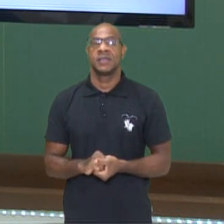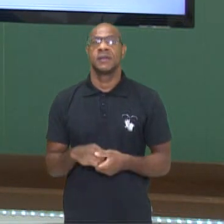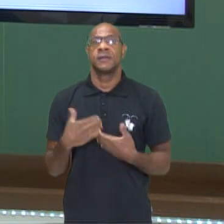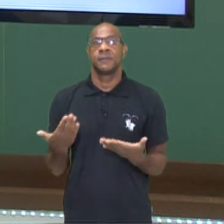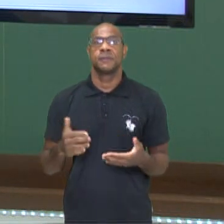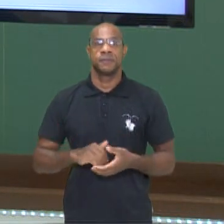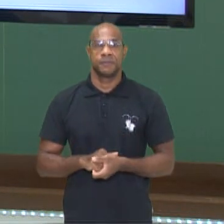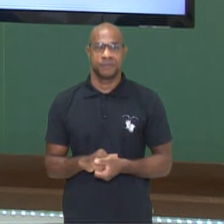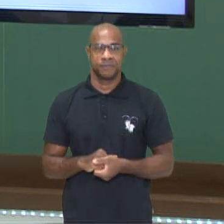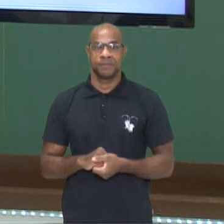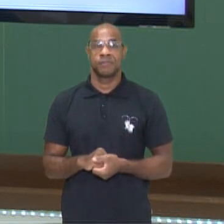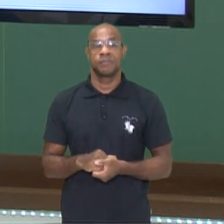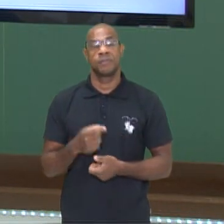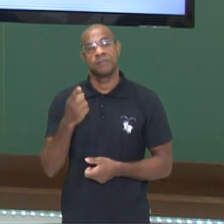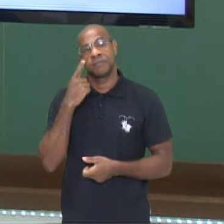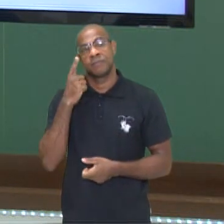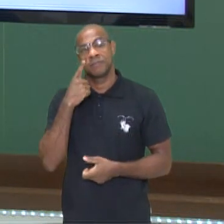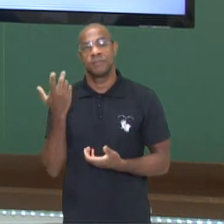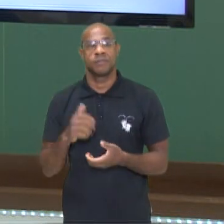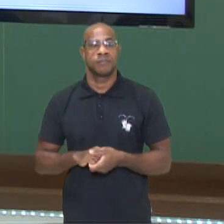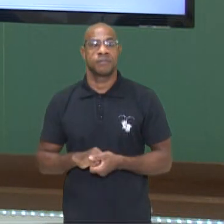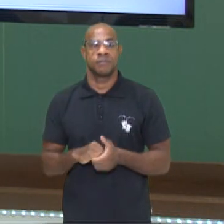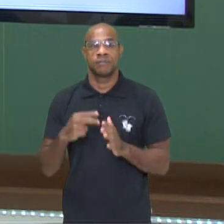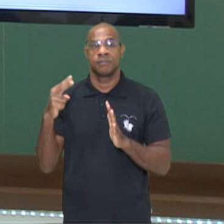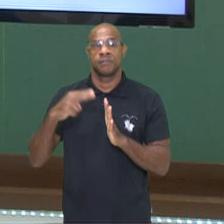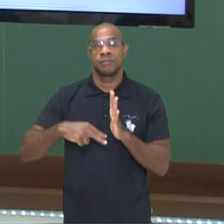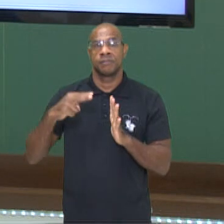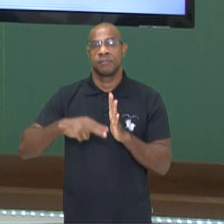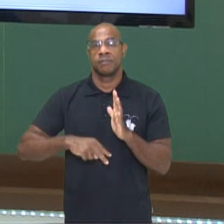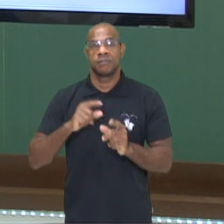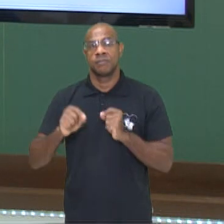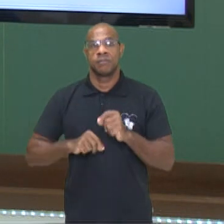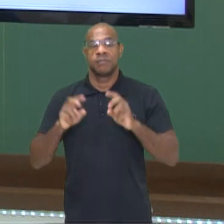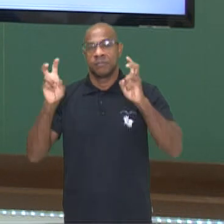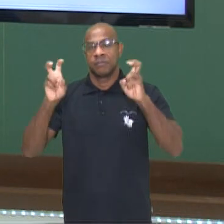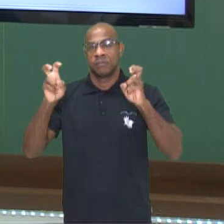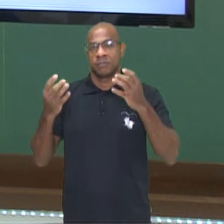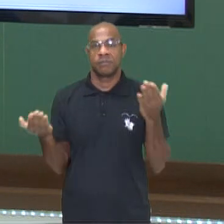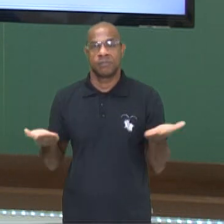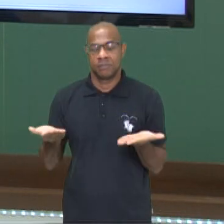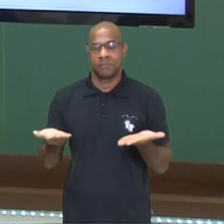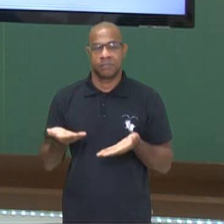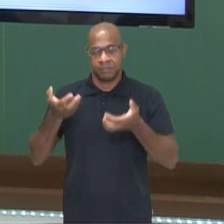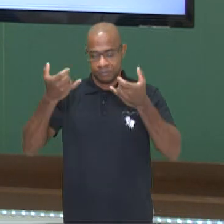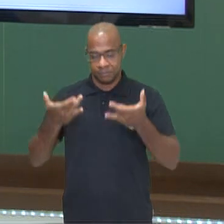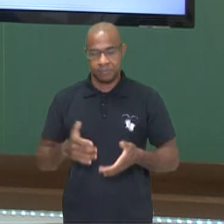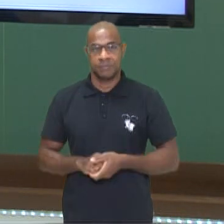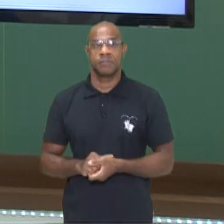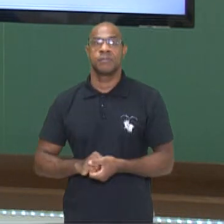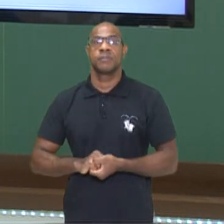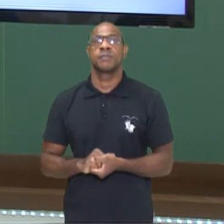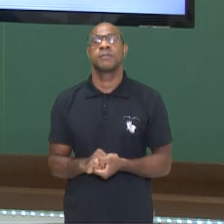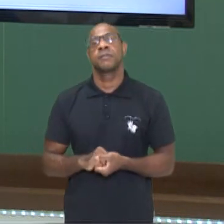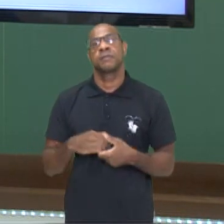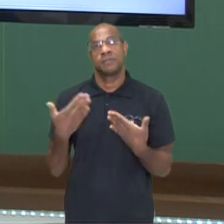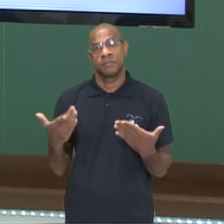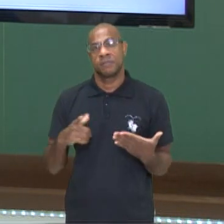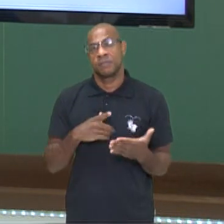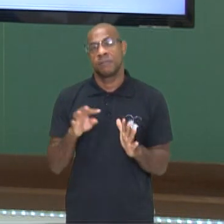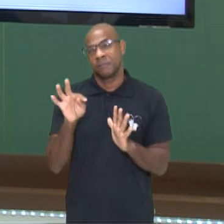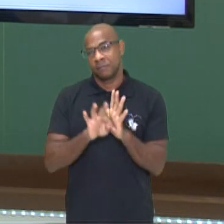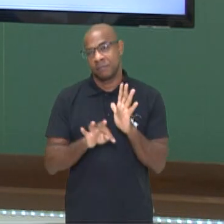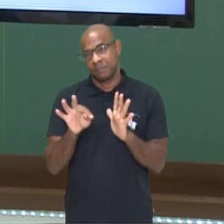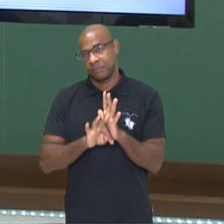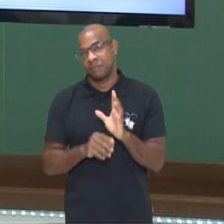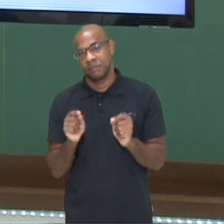Vamos agora ler um artigo que fala justamente sobre a temática da nossa aula junto com o predicado, né? Estamos falando de textos que